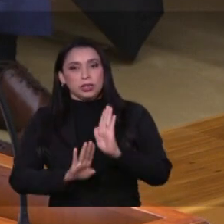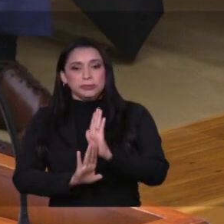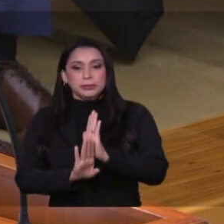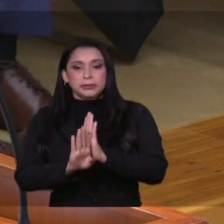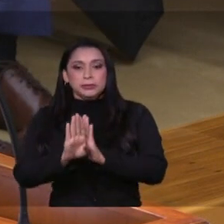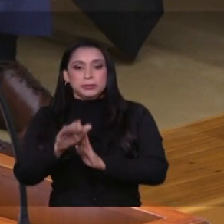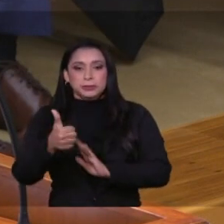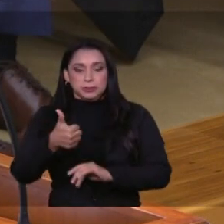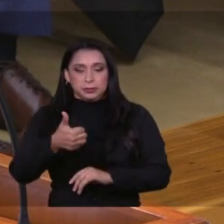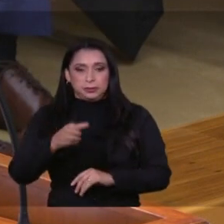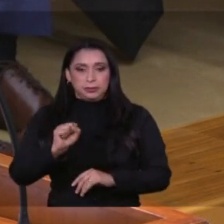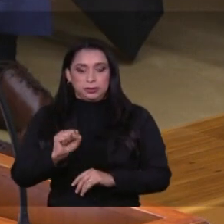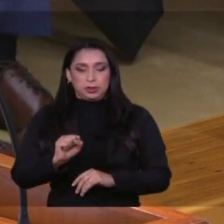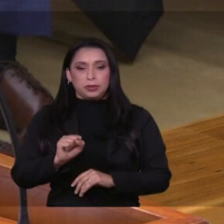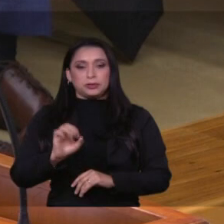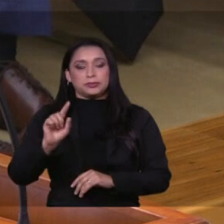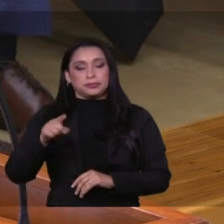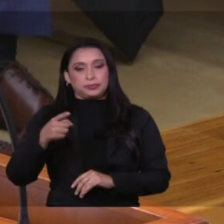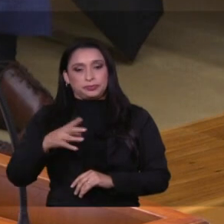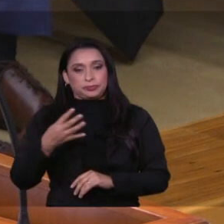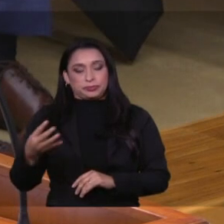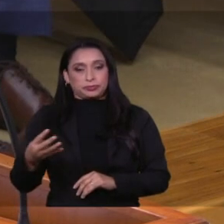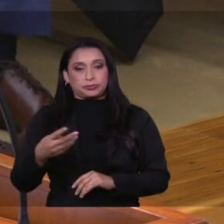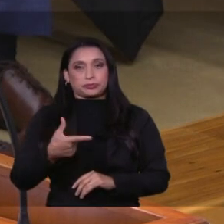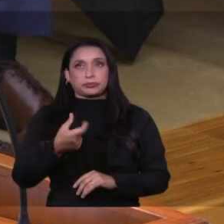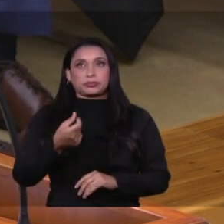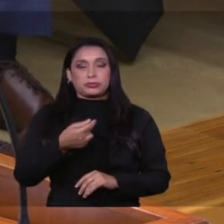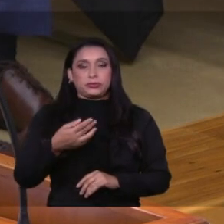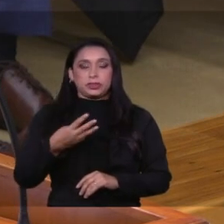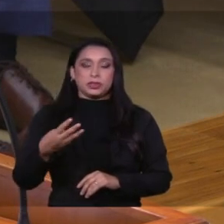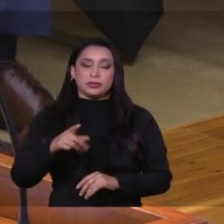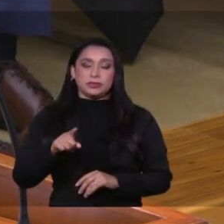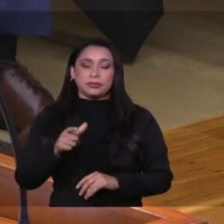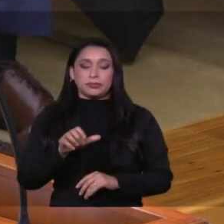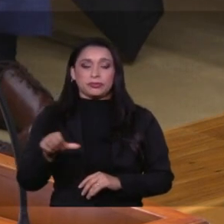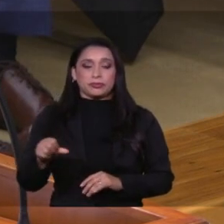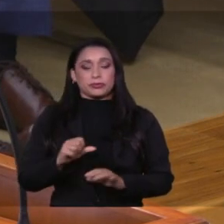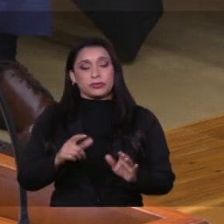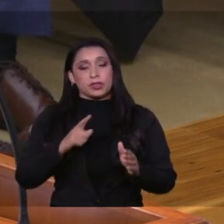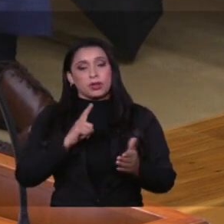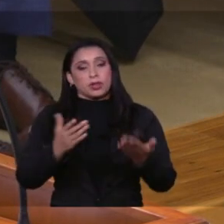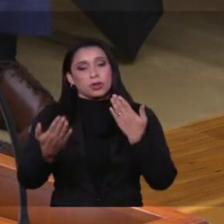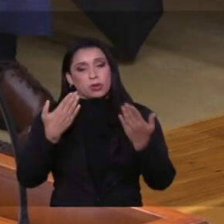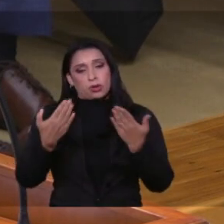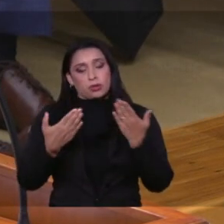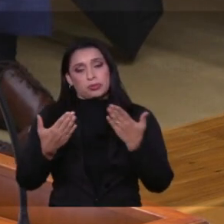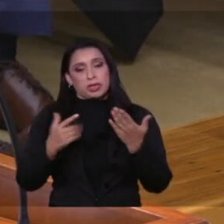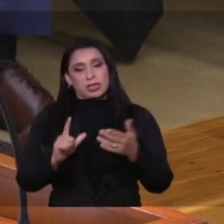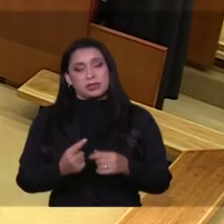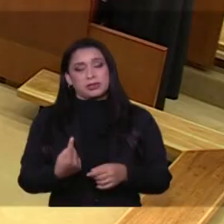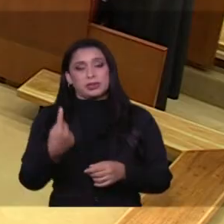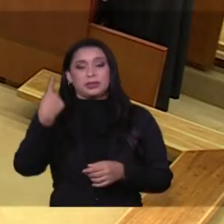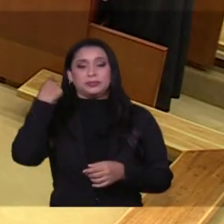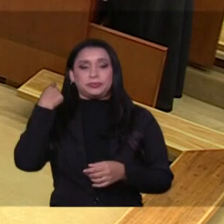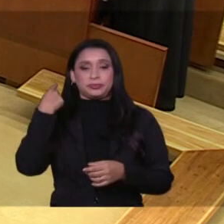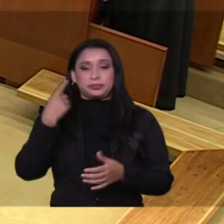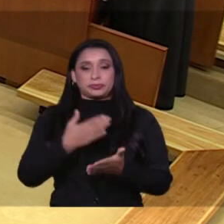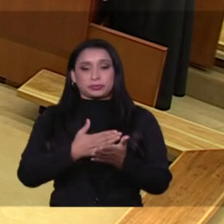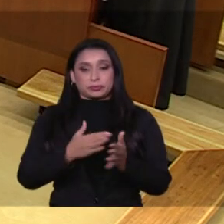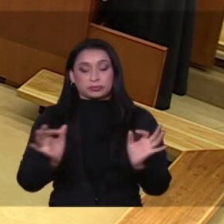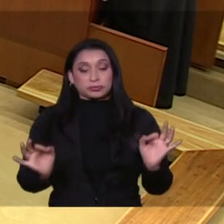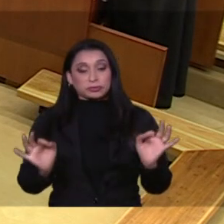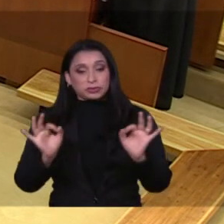de 18,4% e 23,9% quando os parâmetros são, respectivamente, a dotação inicial e a dotação